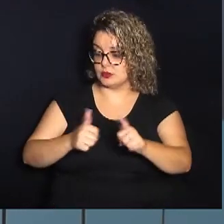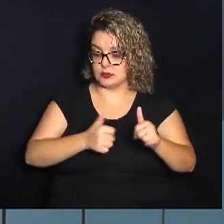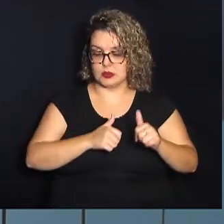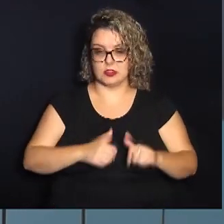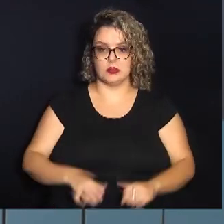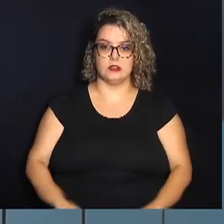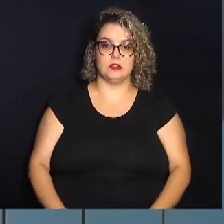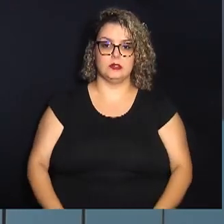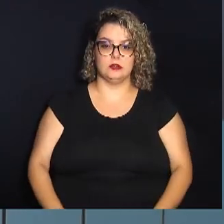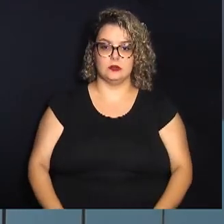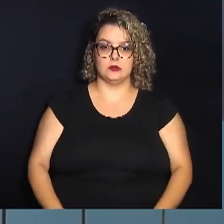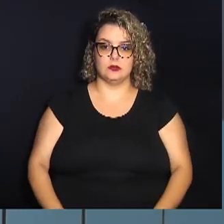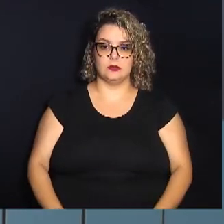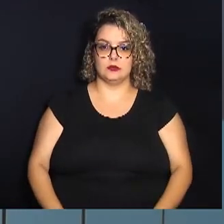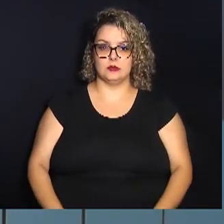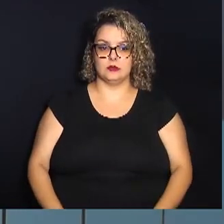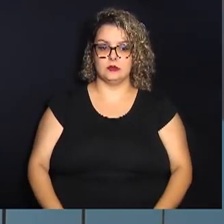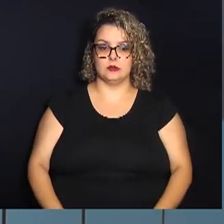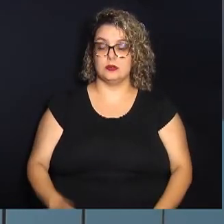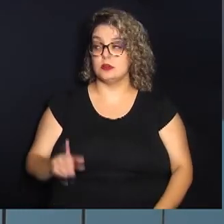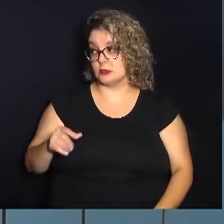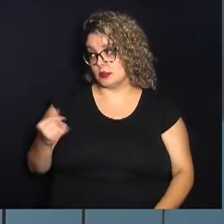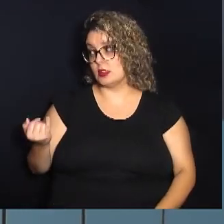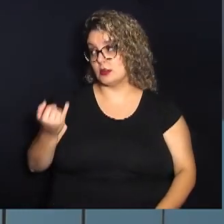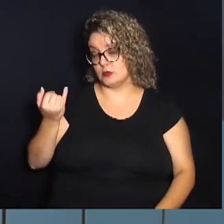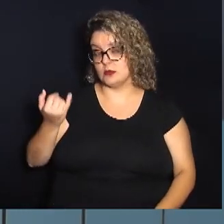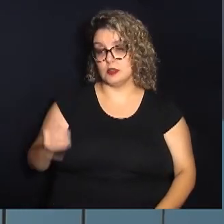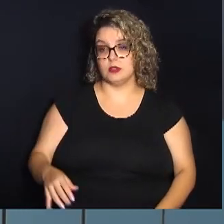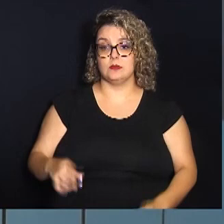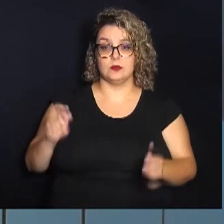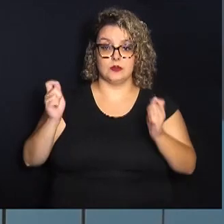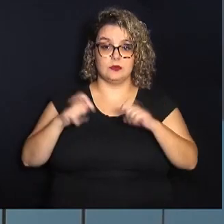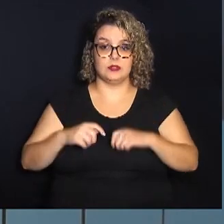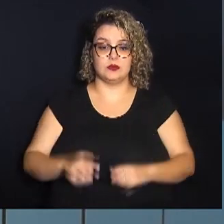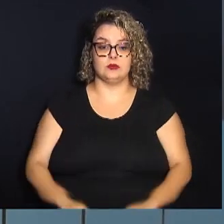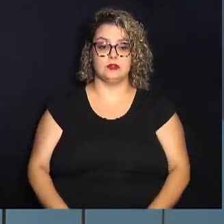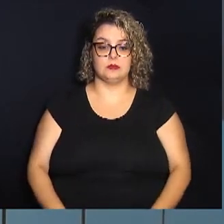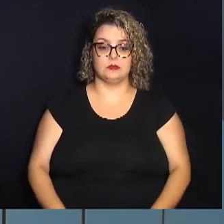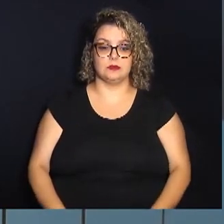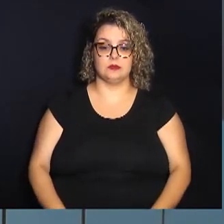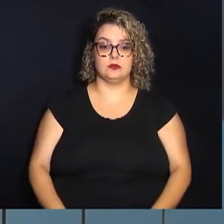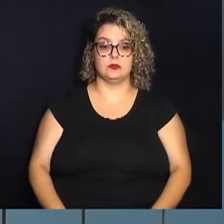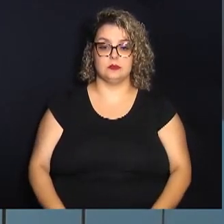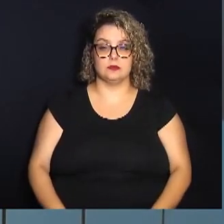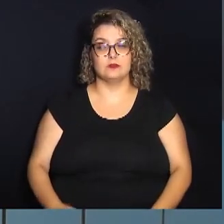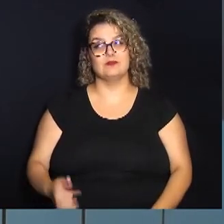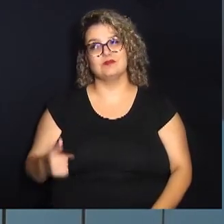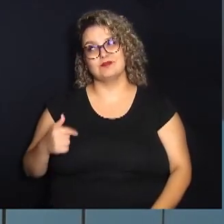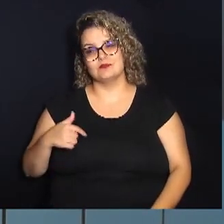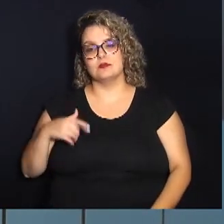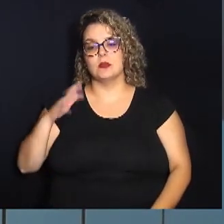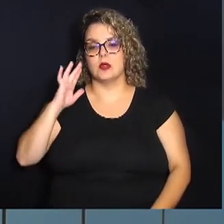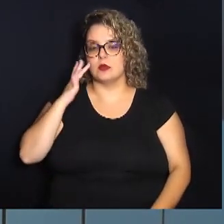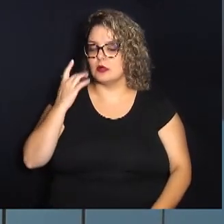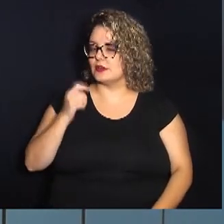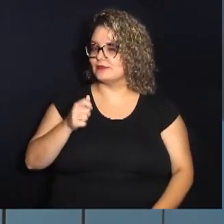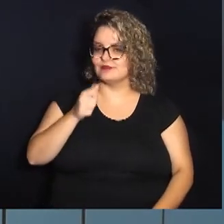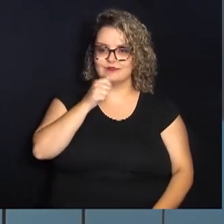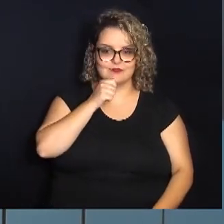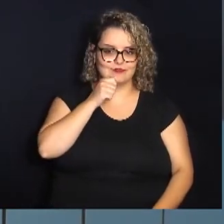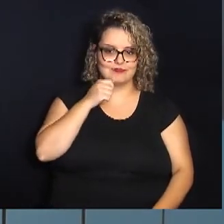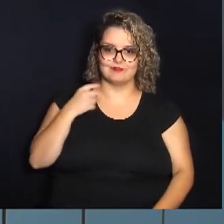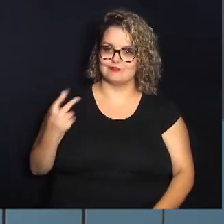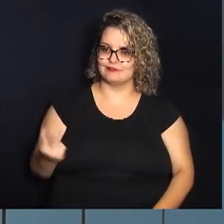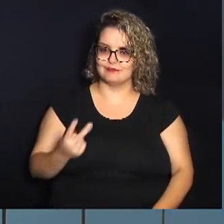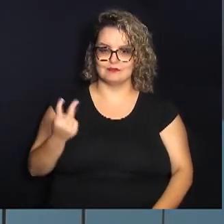né, muito importante e efetiva. Mas eu ainda acho que nós não estamos valorizando esses